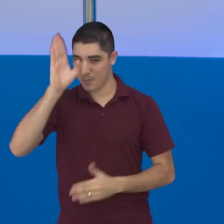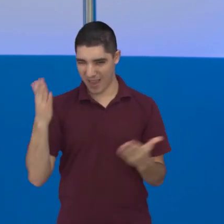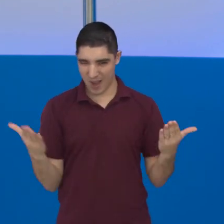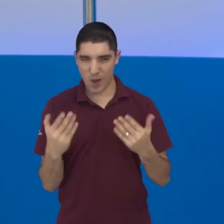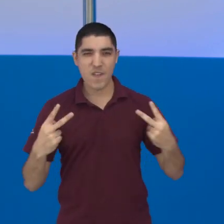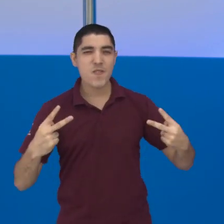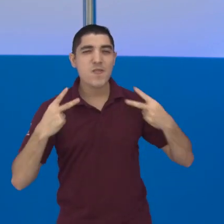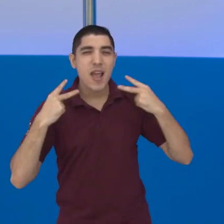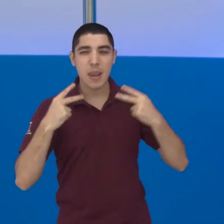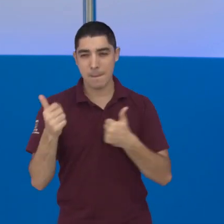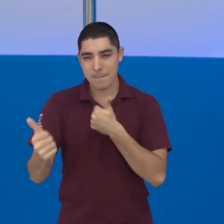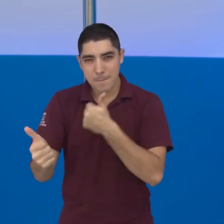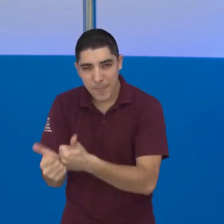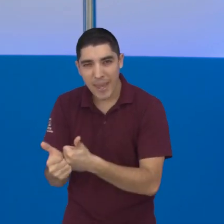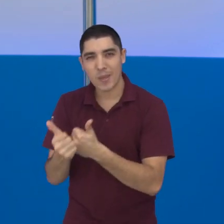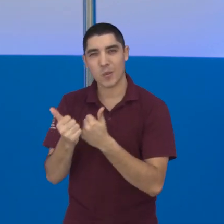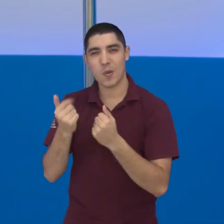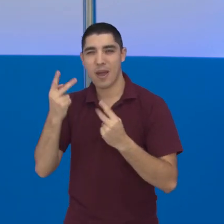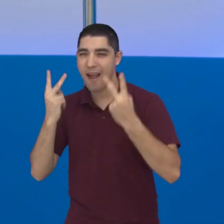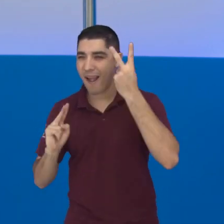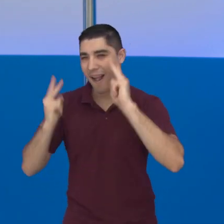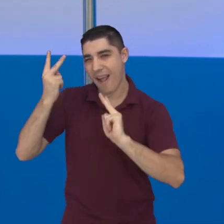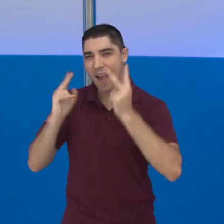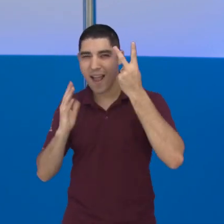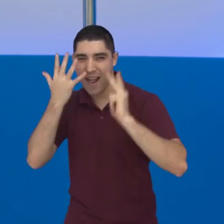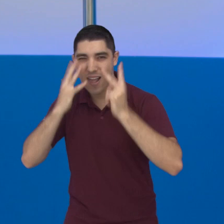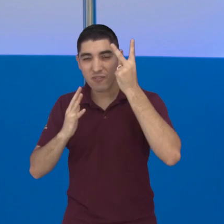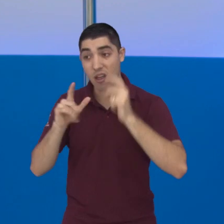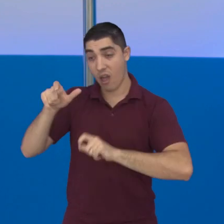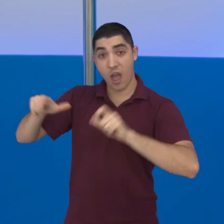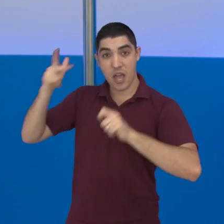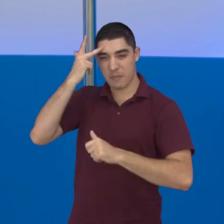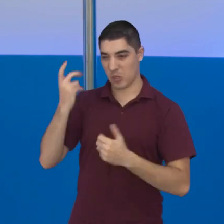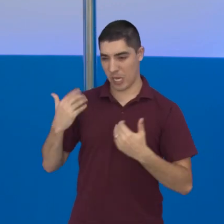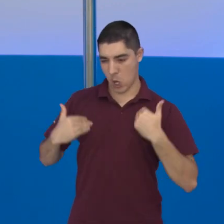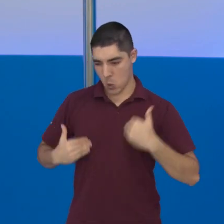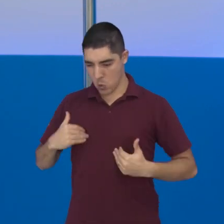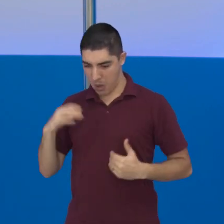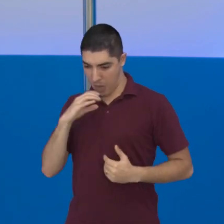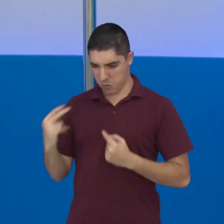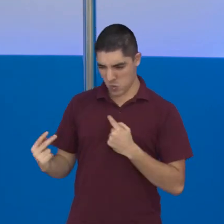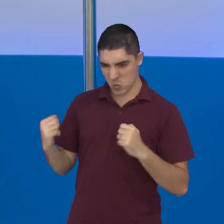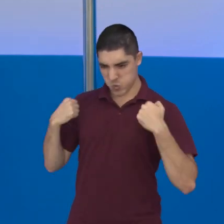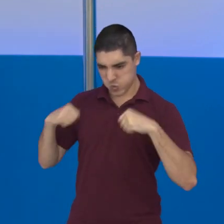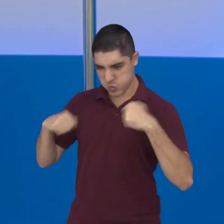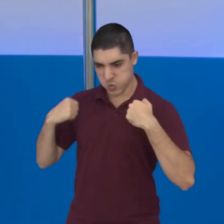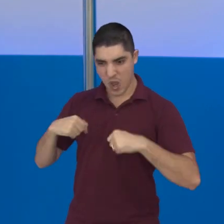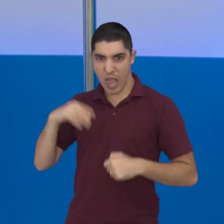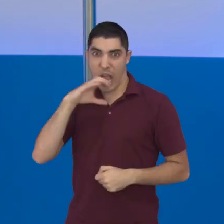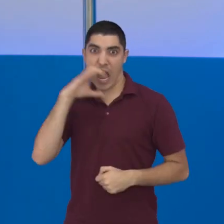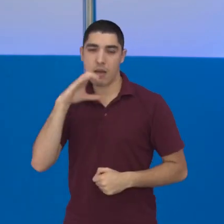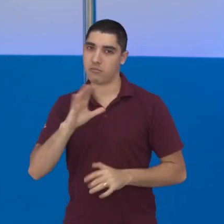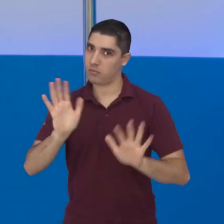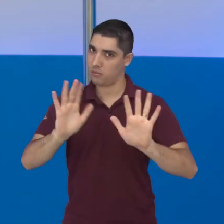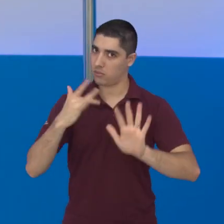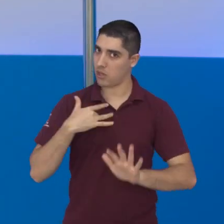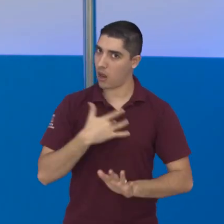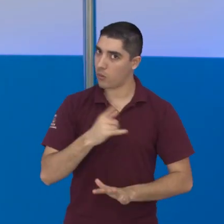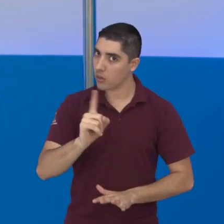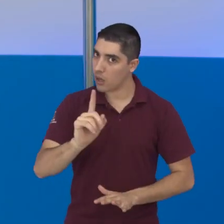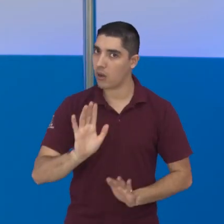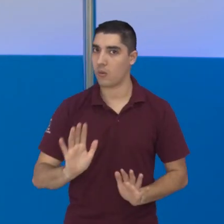Principalmente agora no verão e a chegada do carnaval muita gente acaba forçando o corpo e querendo um resultado rápido o que não é